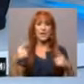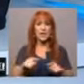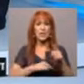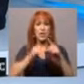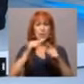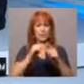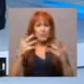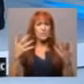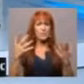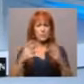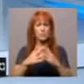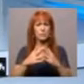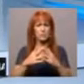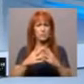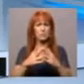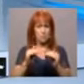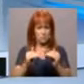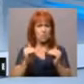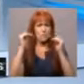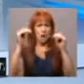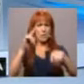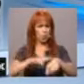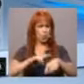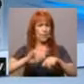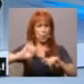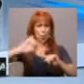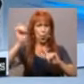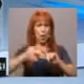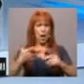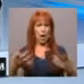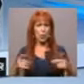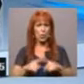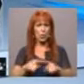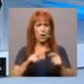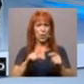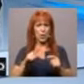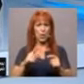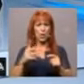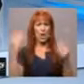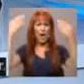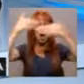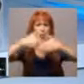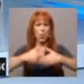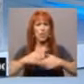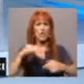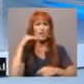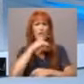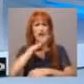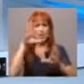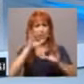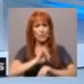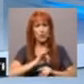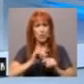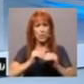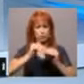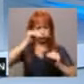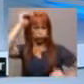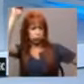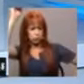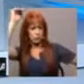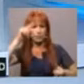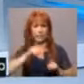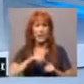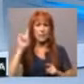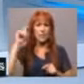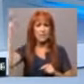temperaturas bem elevadas para esta época do ano, com tempo com noites mais frias, portanto uma grande amplitude térmica, principalmente